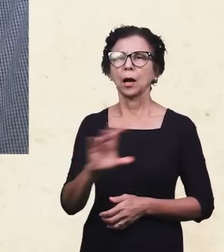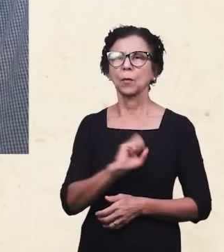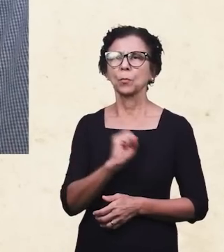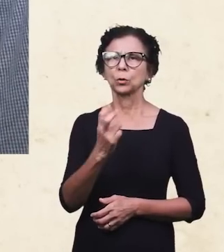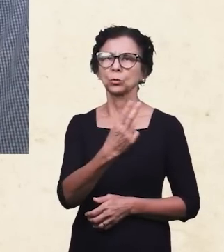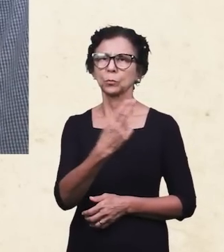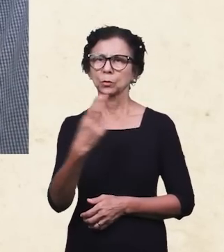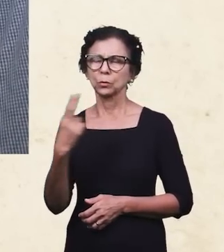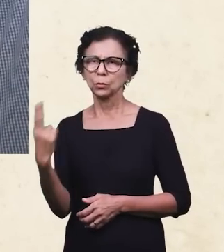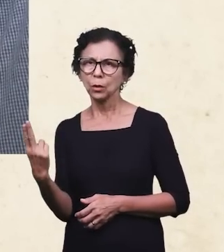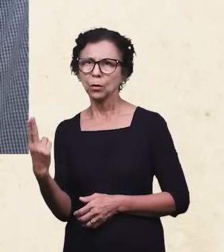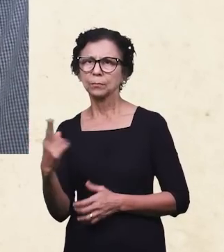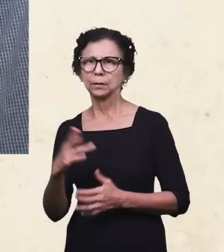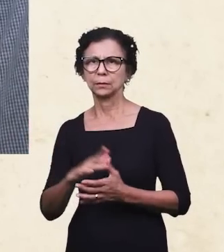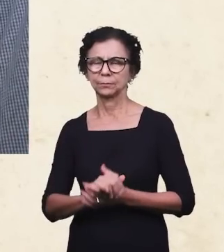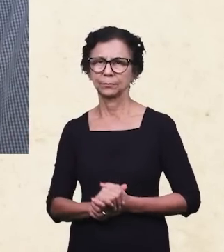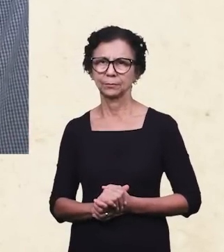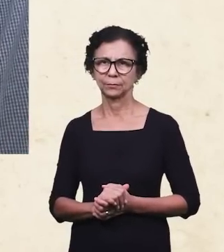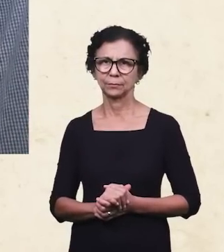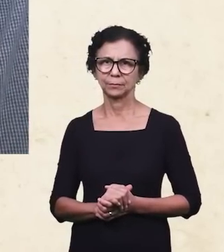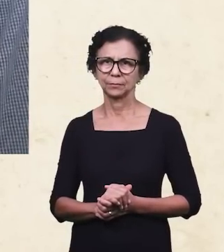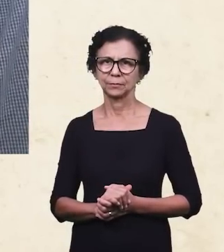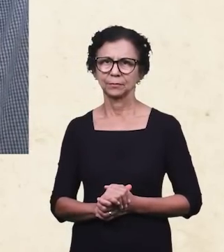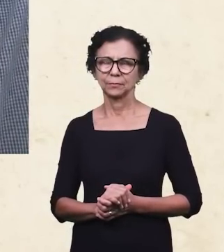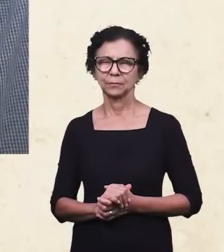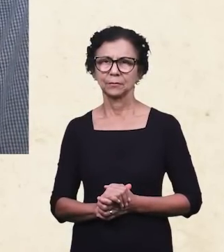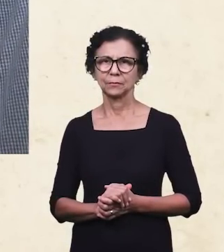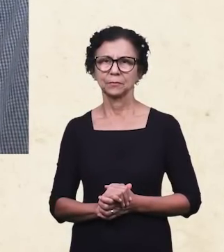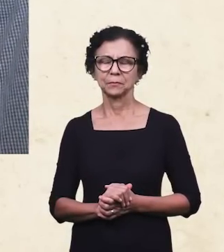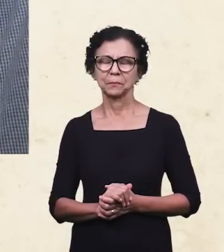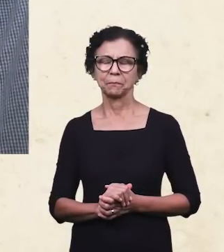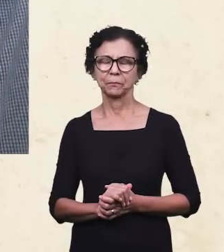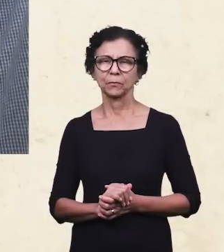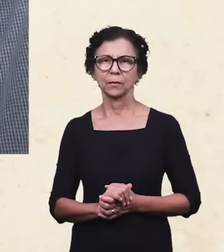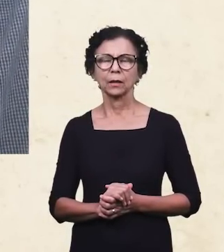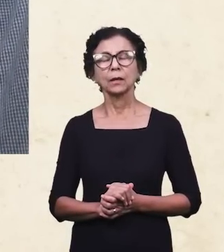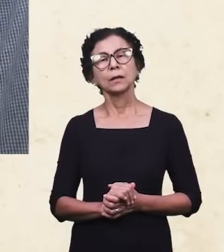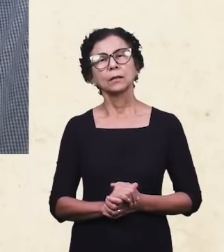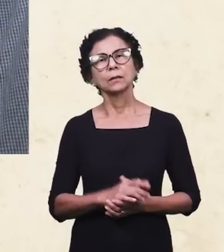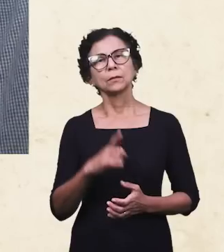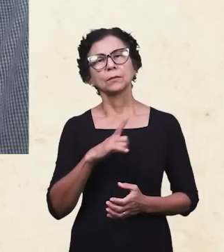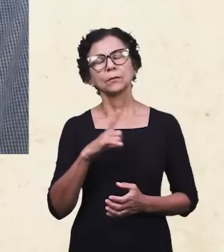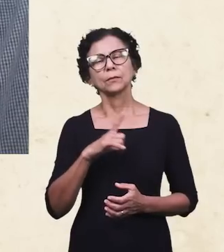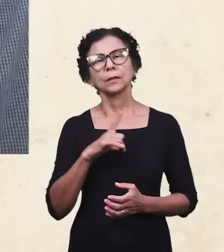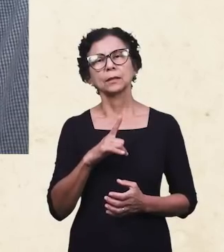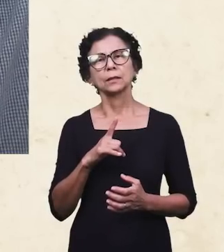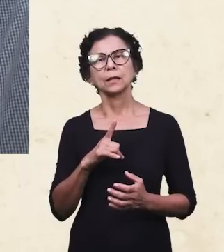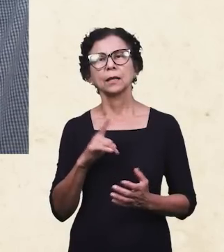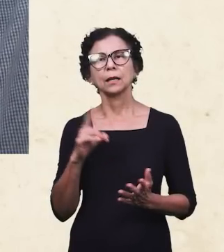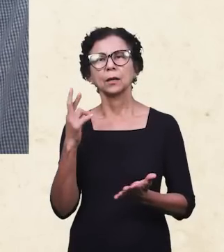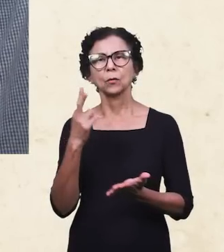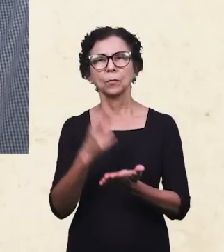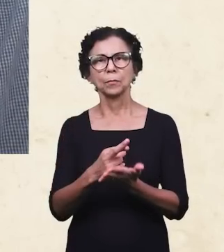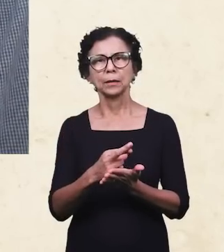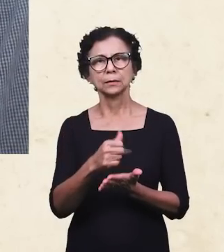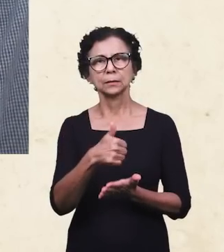a vida eterna. O nosso maior objetivo é herdarmos a salvação